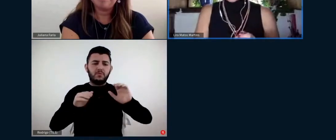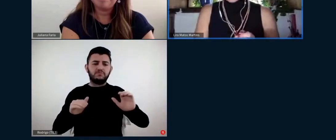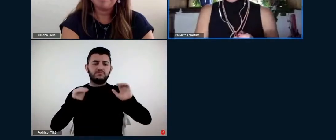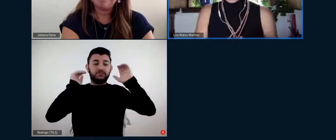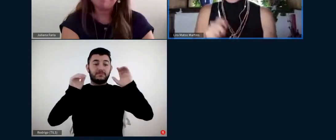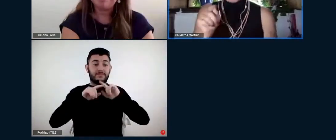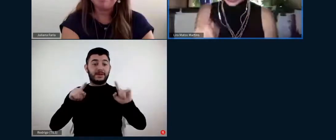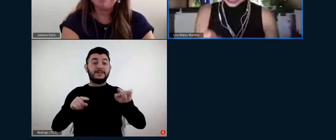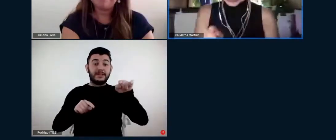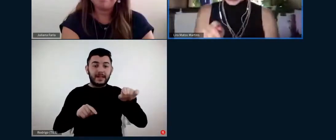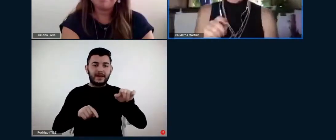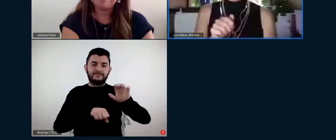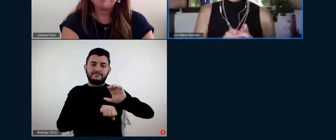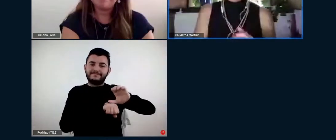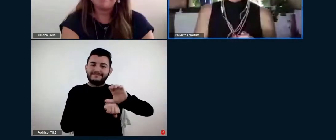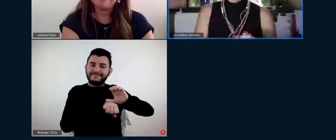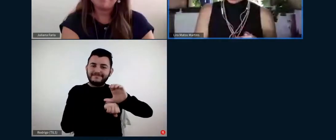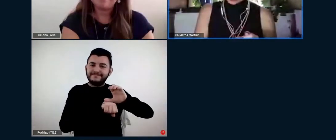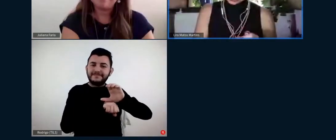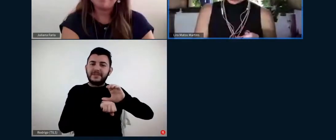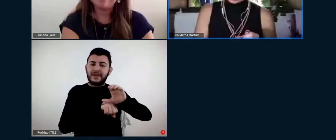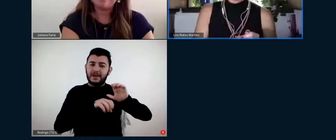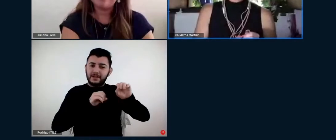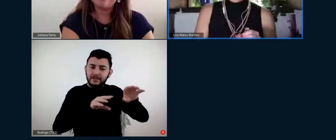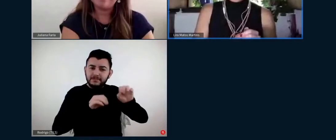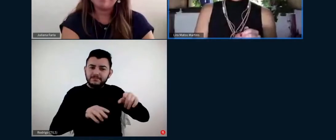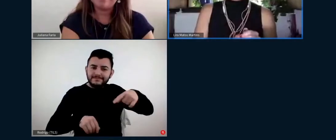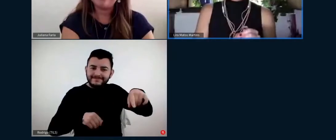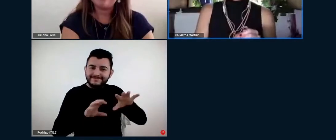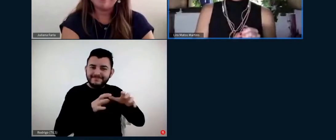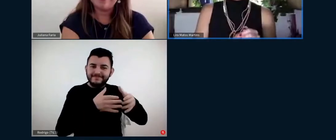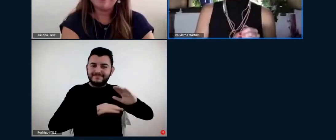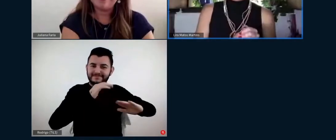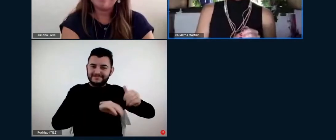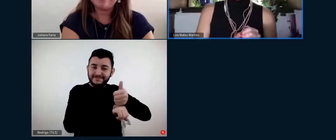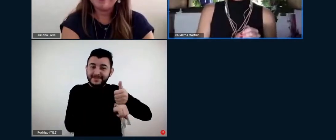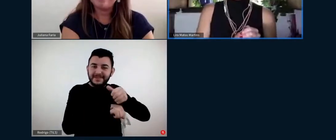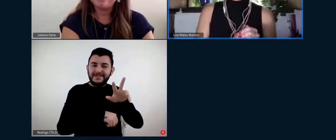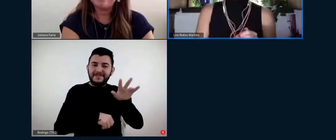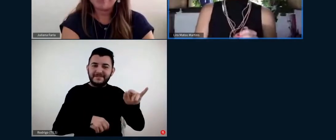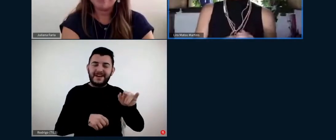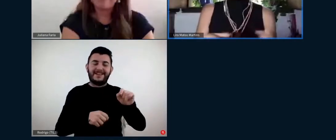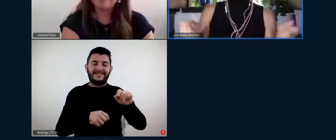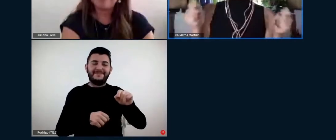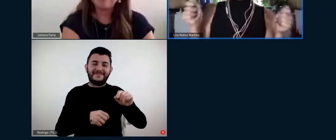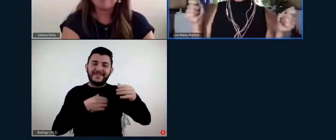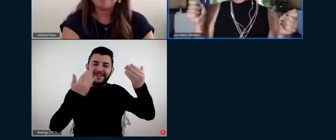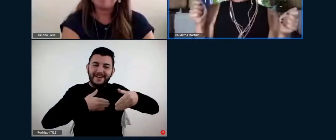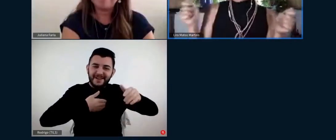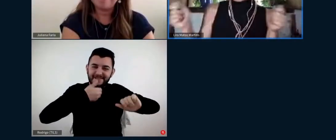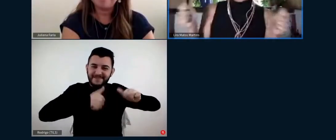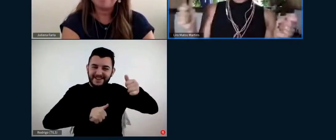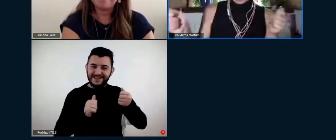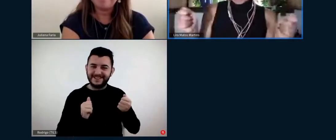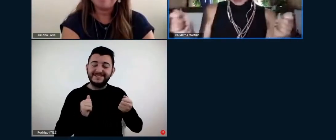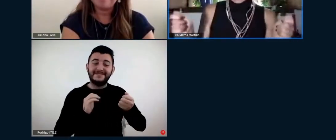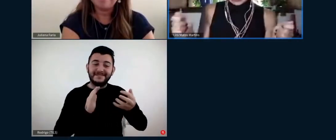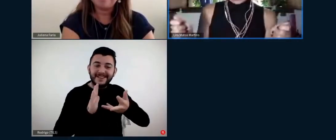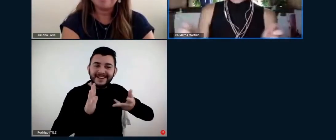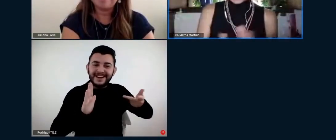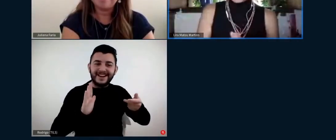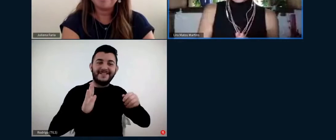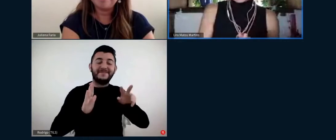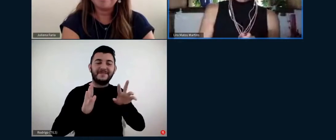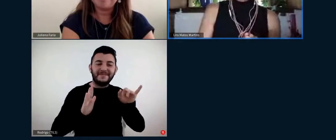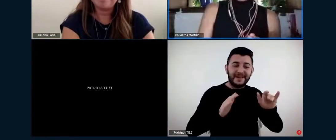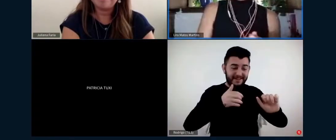formar esse profissional, e é lá no CAIS que ele vai fazer a prova de aptidão. Né? É lá que a gente vai receber o apto ou não apto,